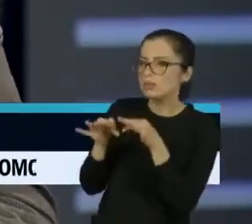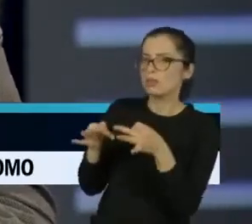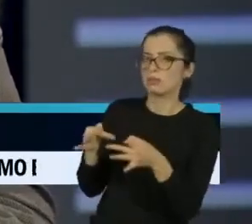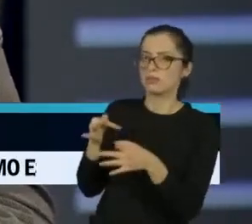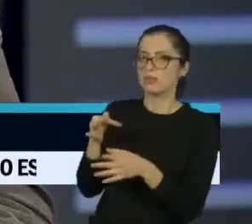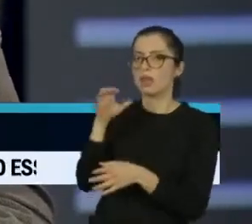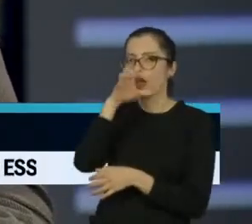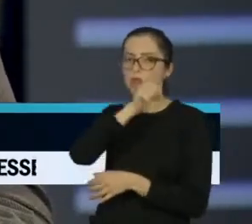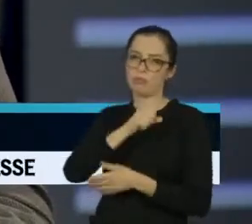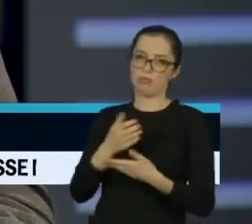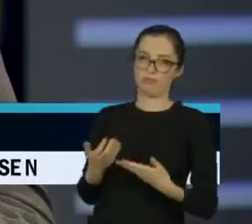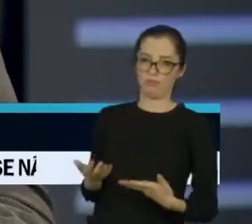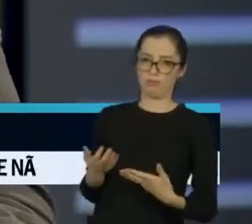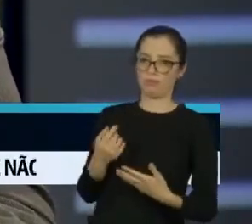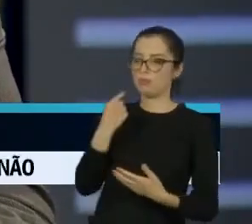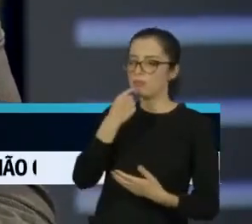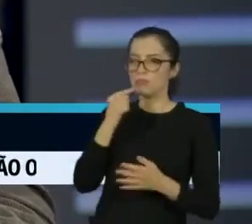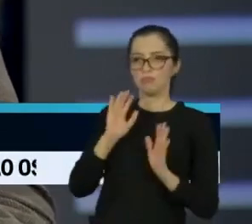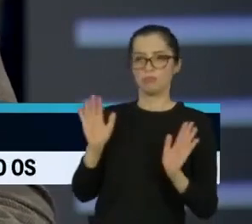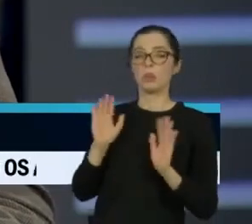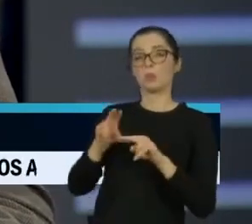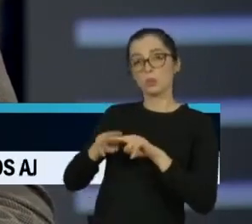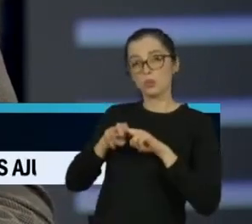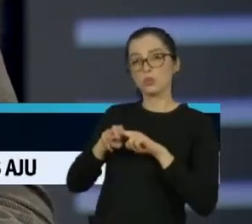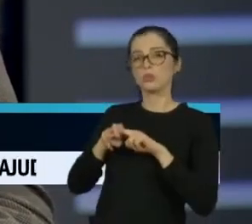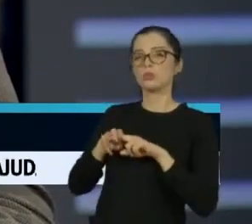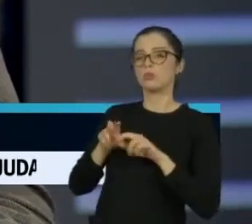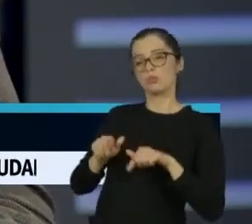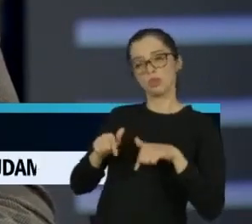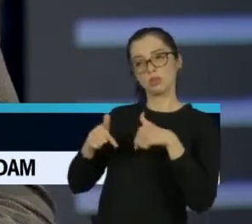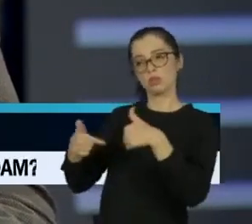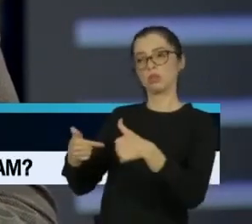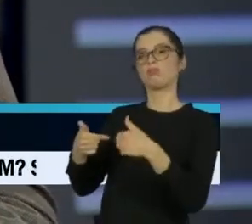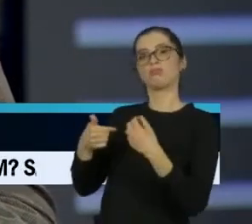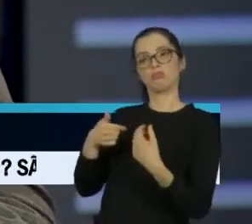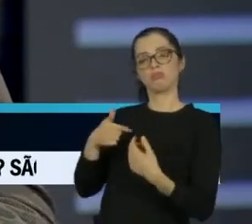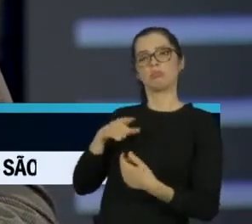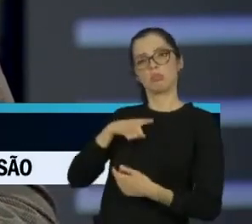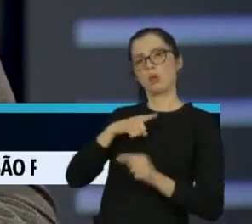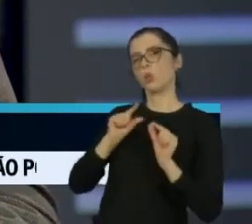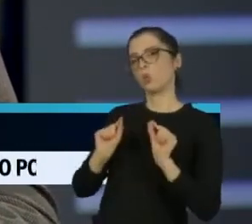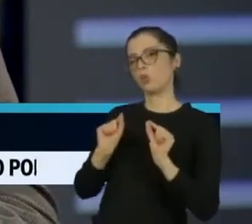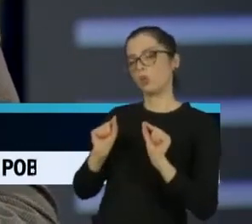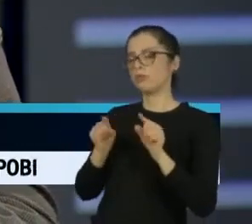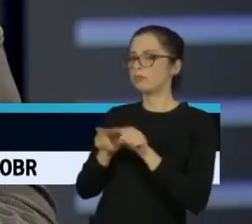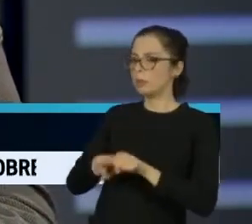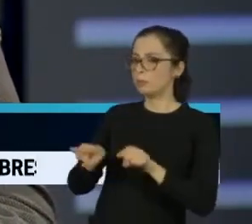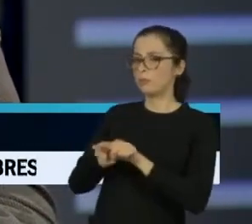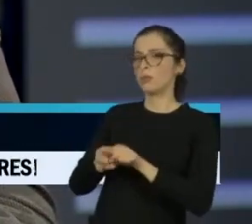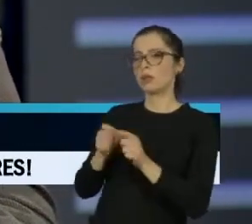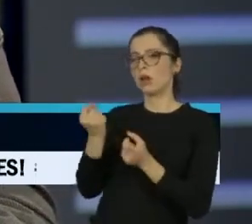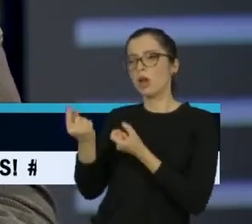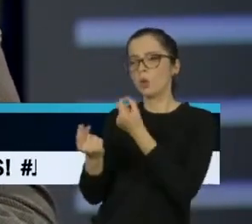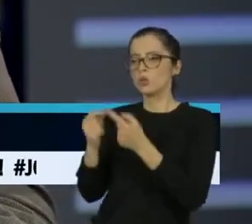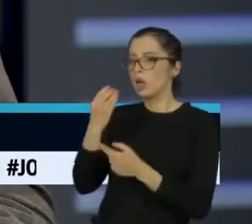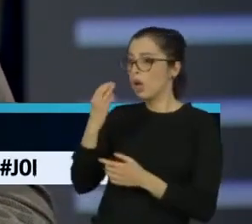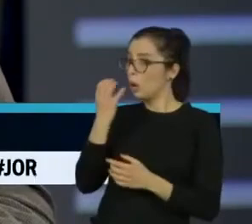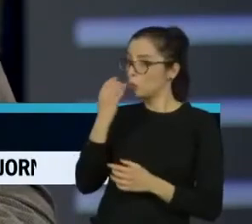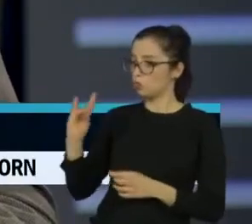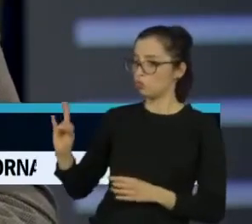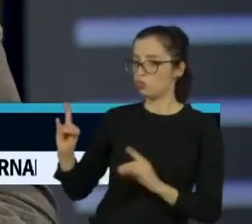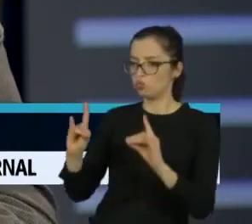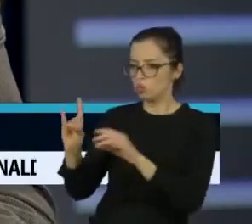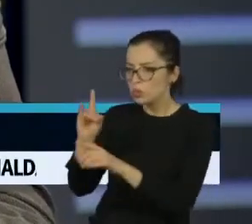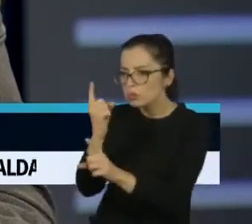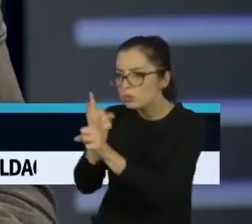uma série de pesquisas, de ações estão sendo feitas, como essa aí de usar os cãezinhos para o diagnóstico. Eu gostei